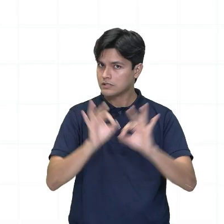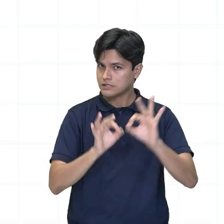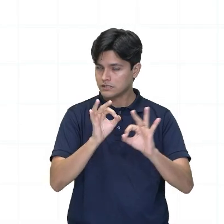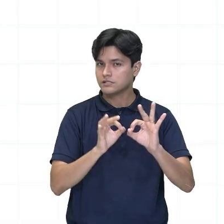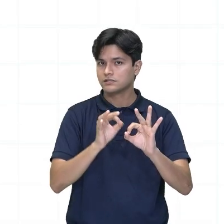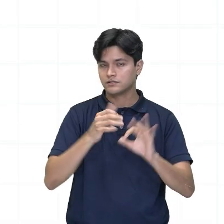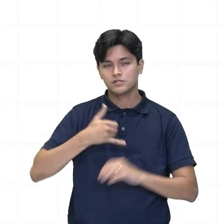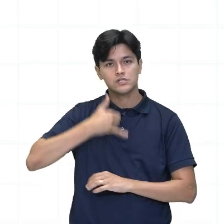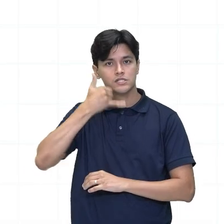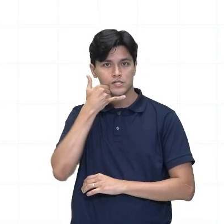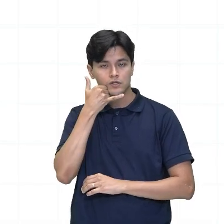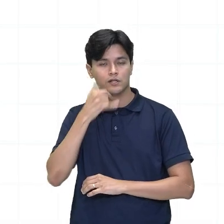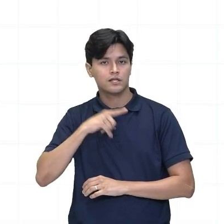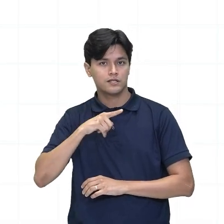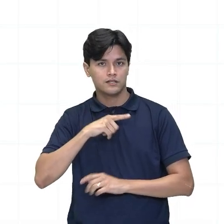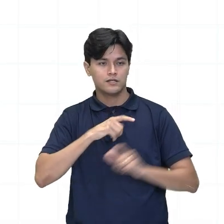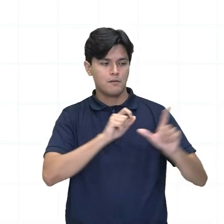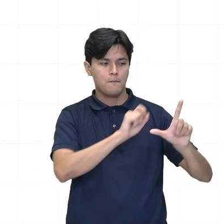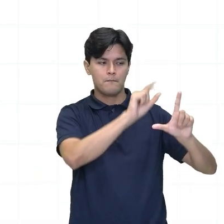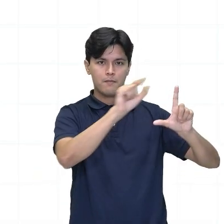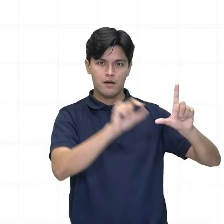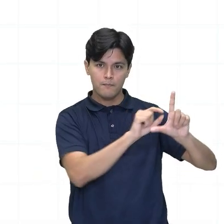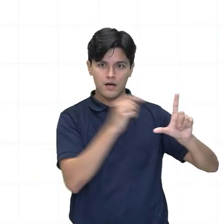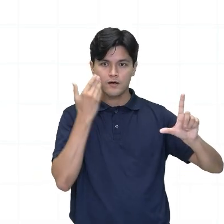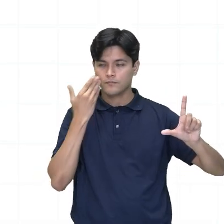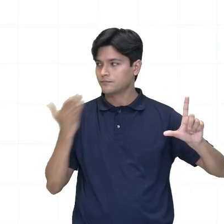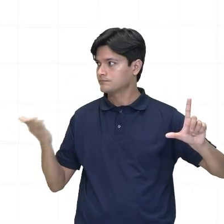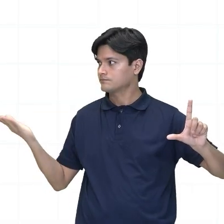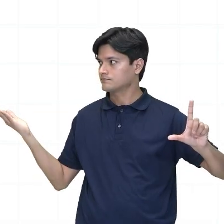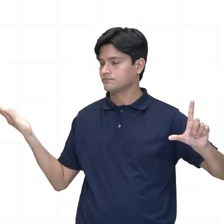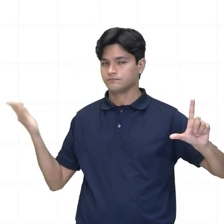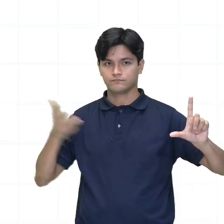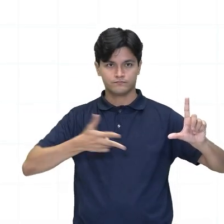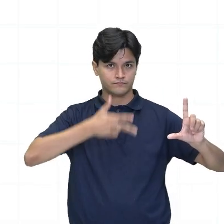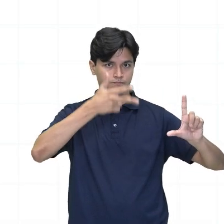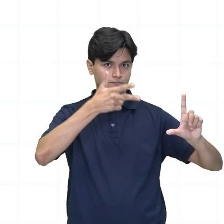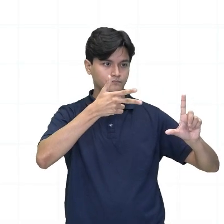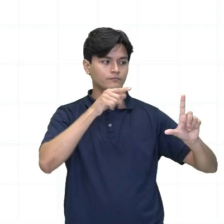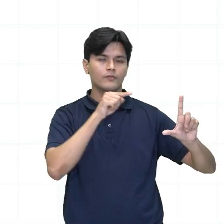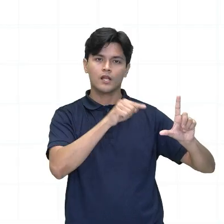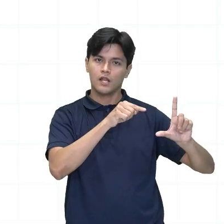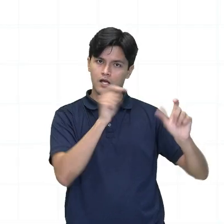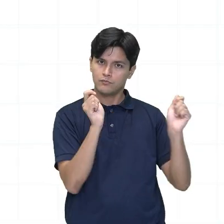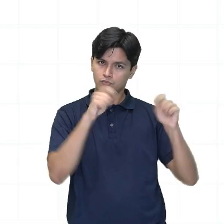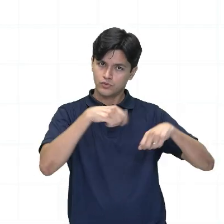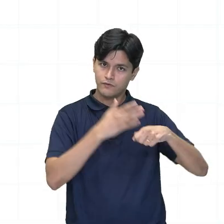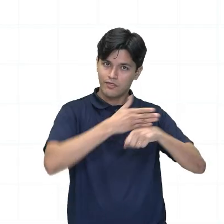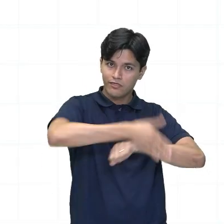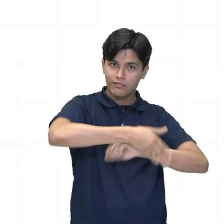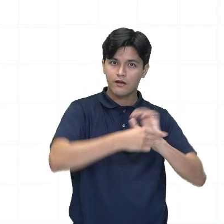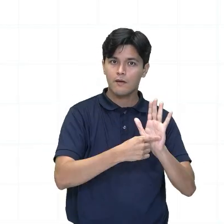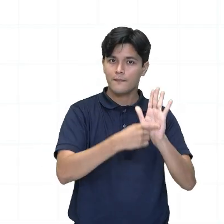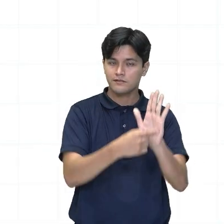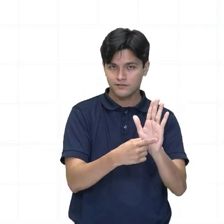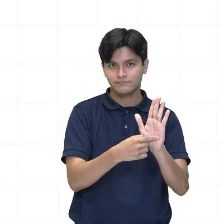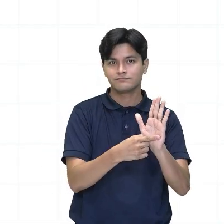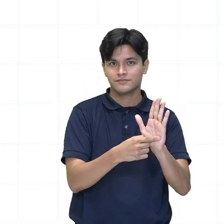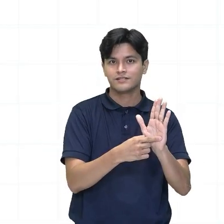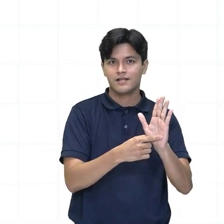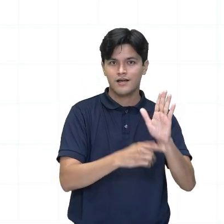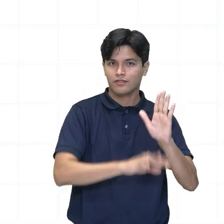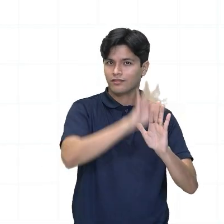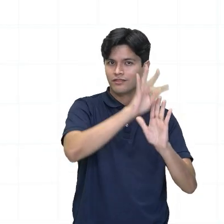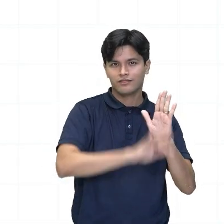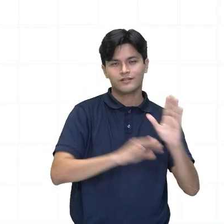temos aqui esse QR Code que vai ali apresentar a matéria completa,